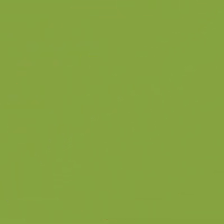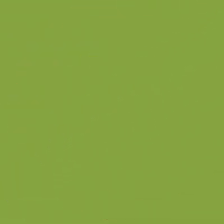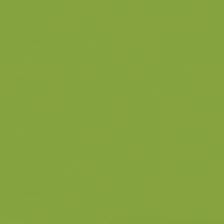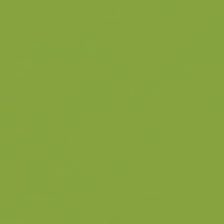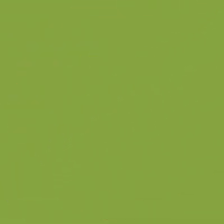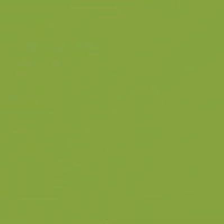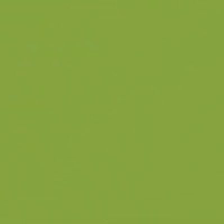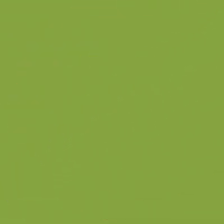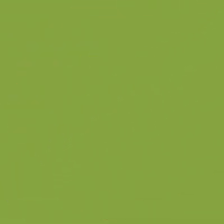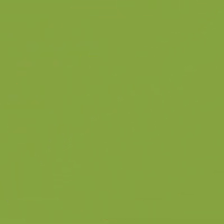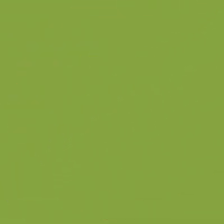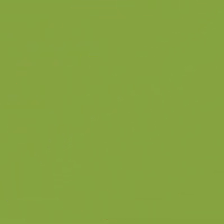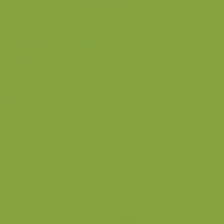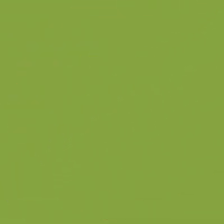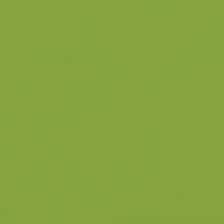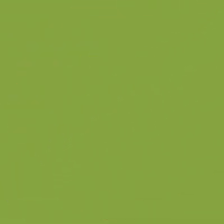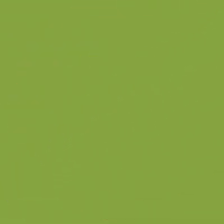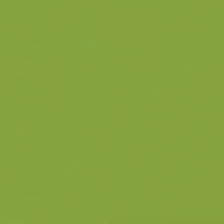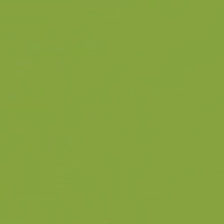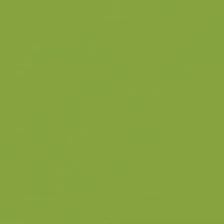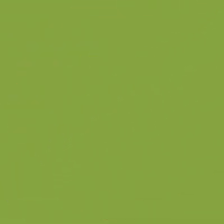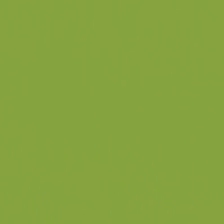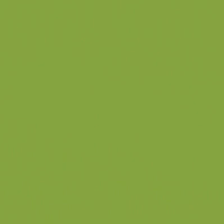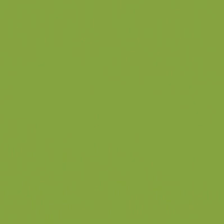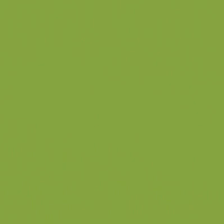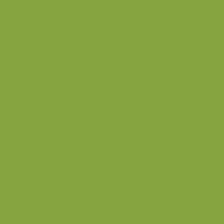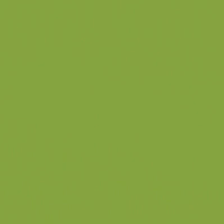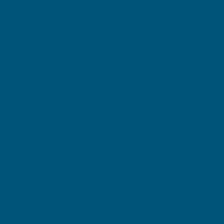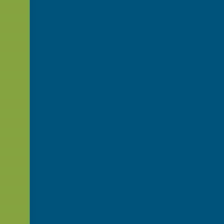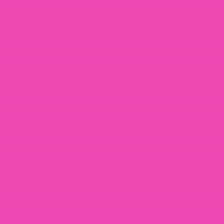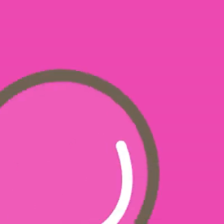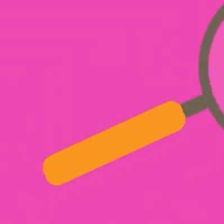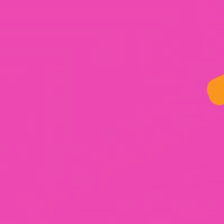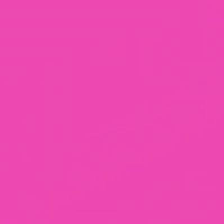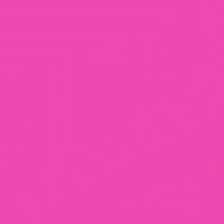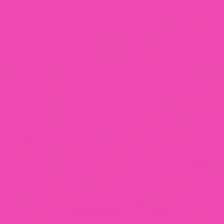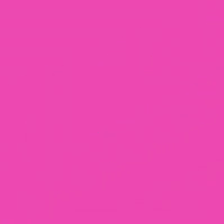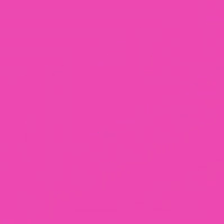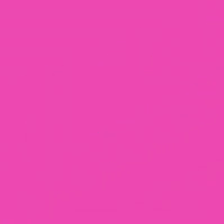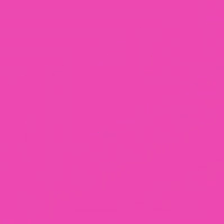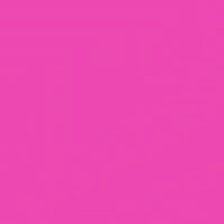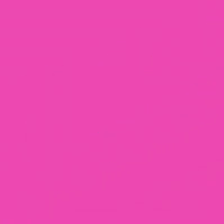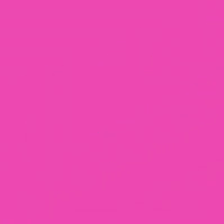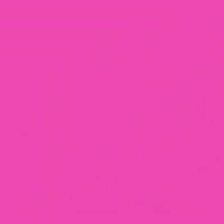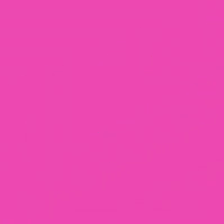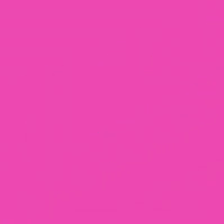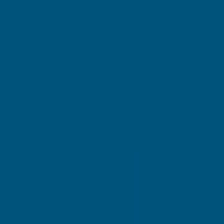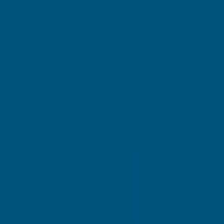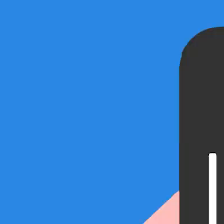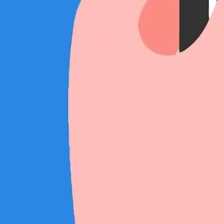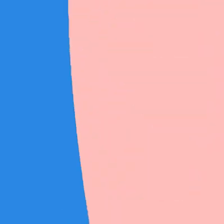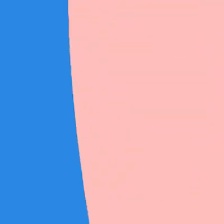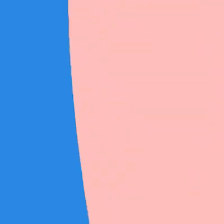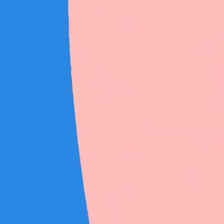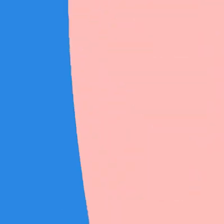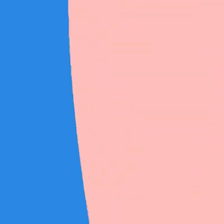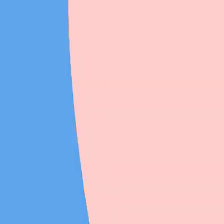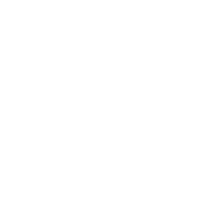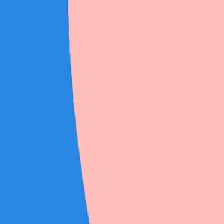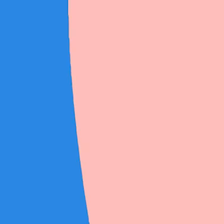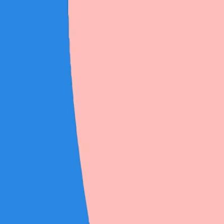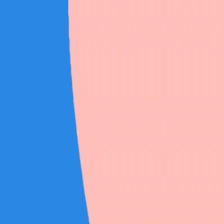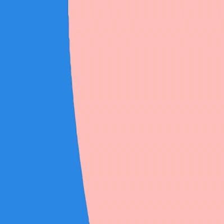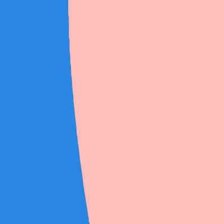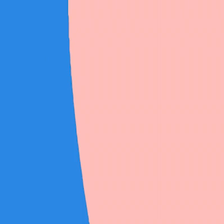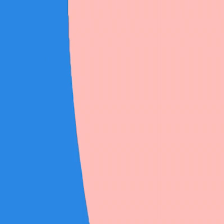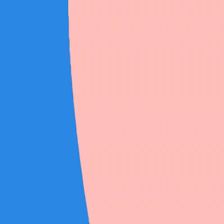manchas arroxeadas na pele, como hematomas ou pintinhas vermelhas, aumento no tamanho da barriga, brilho branco